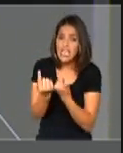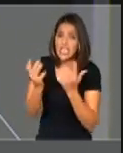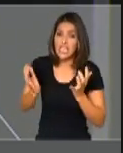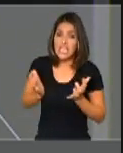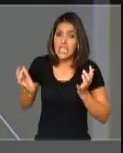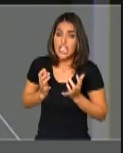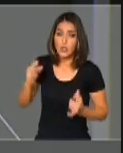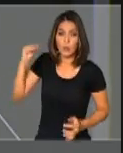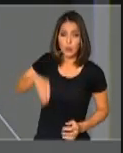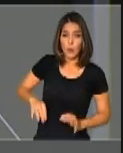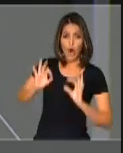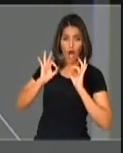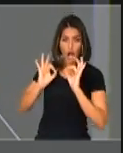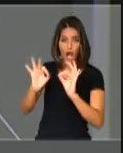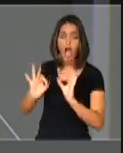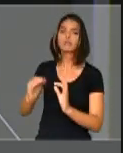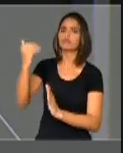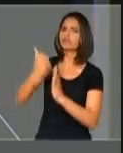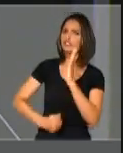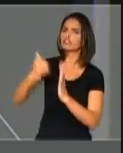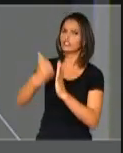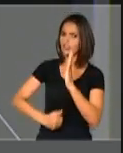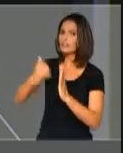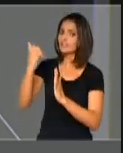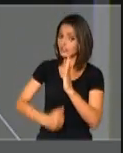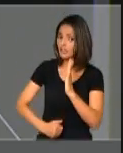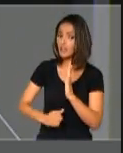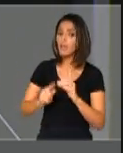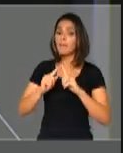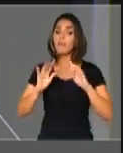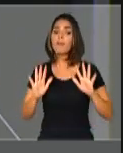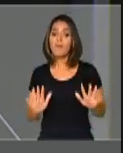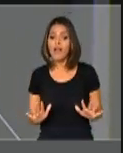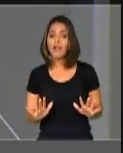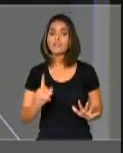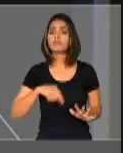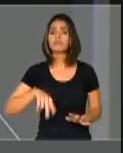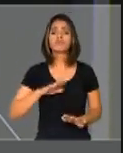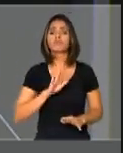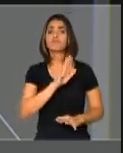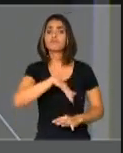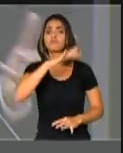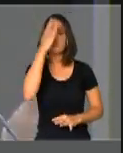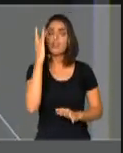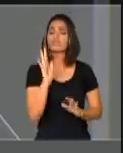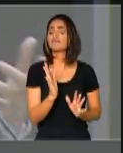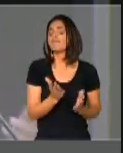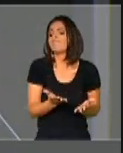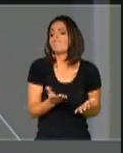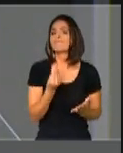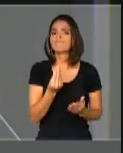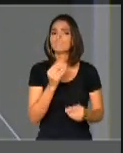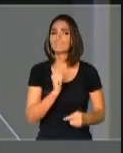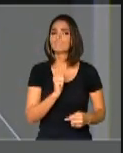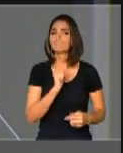tirar daqueles que ganham muito, mas não, prefere começar pela parte mais fraca, e um dos